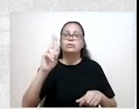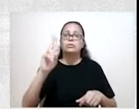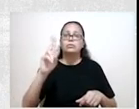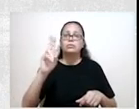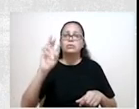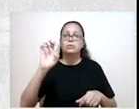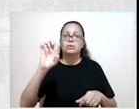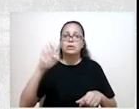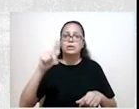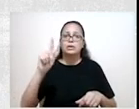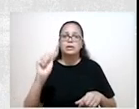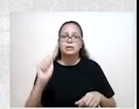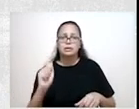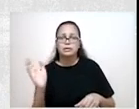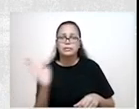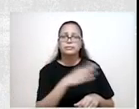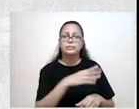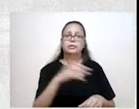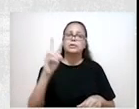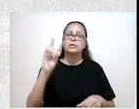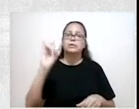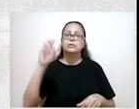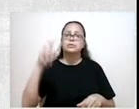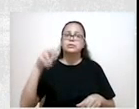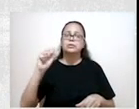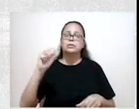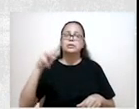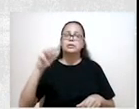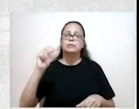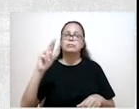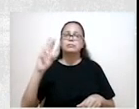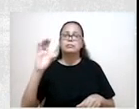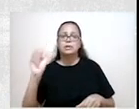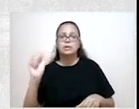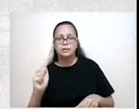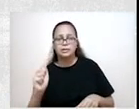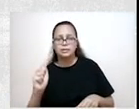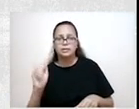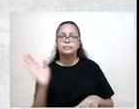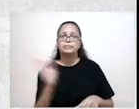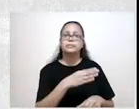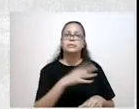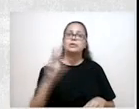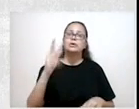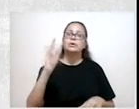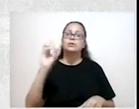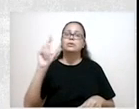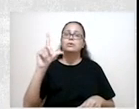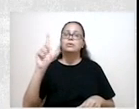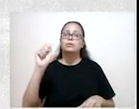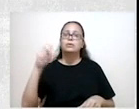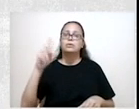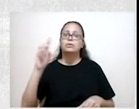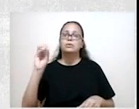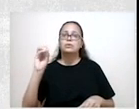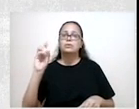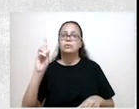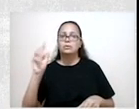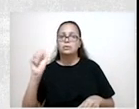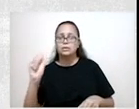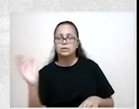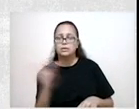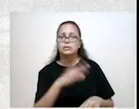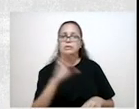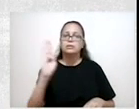a Bélgica e Luxemburgo. Em seguida, atacou a França, né, um grande